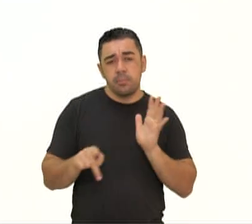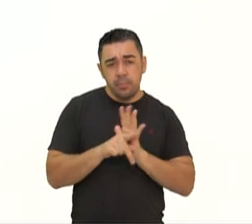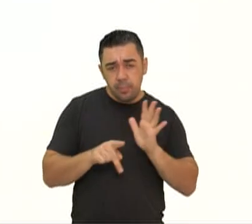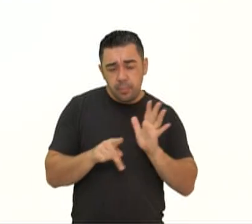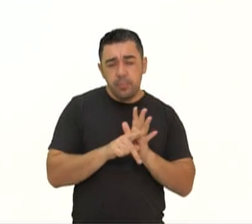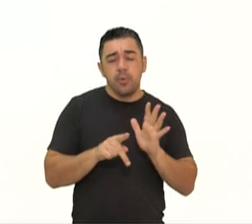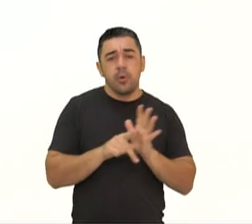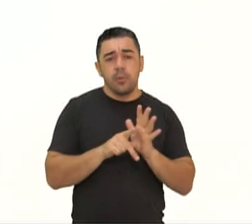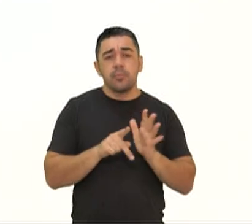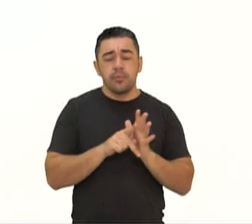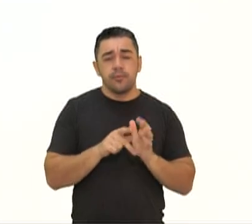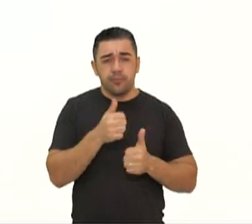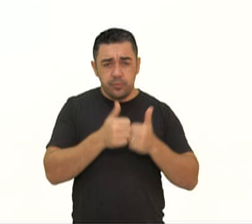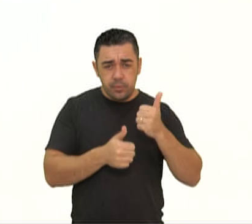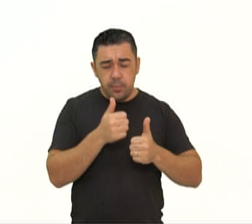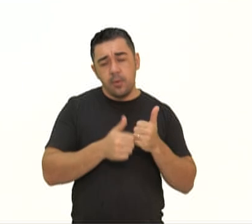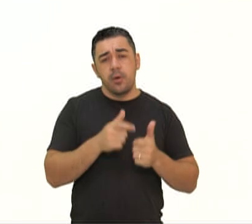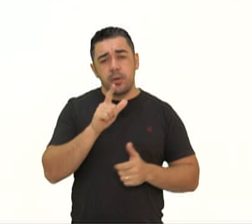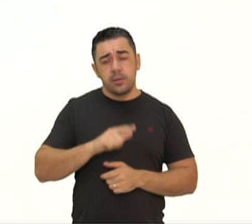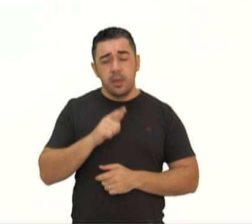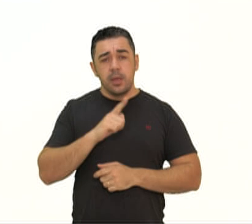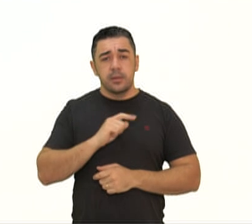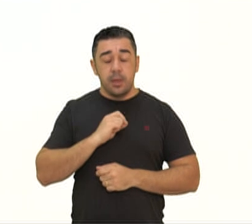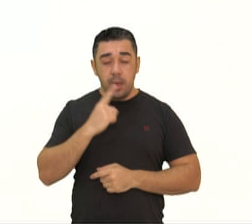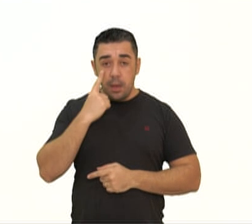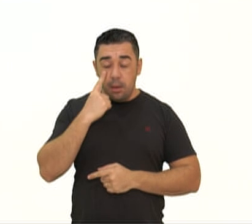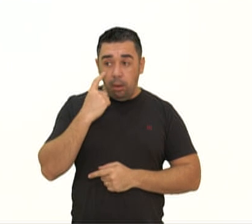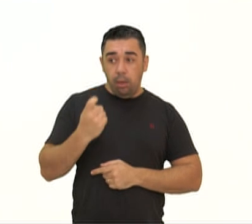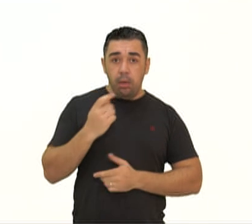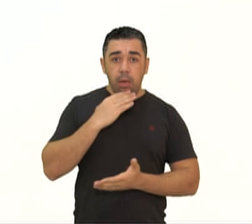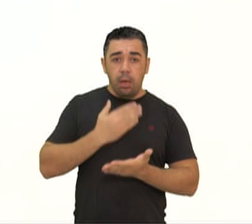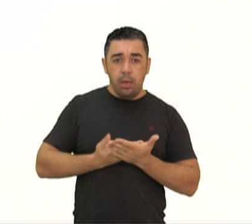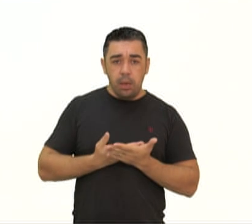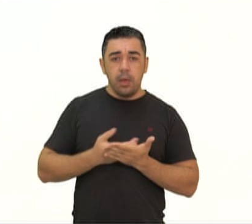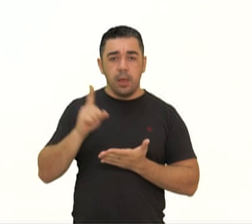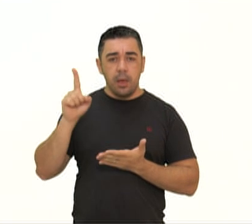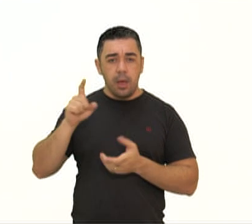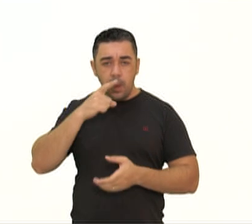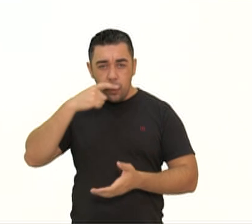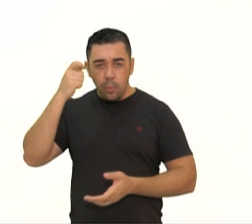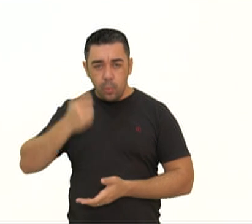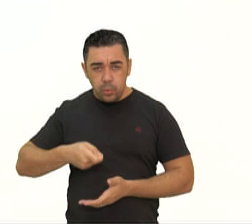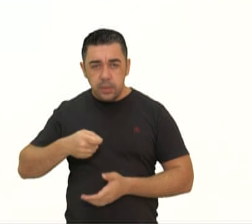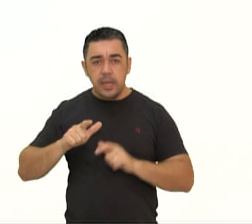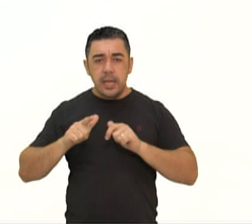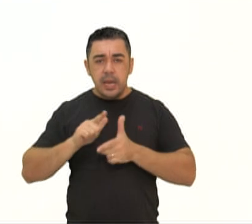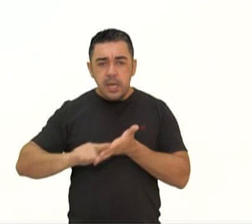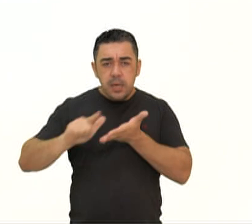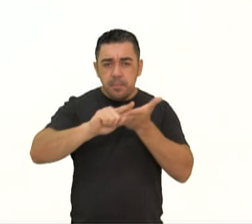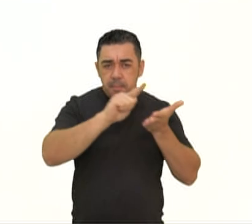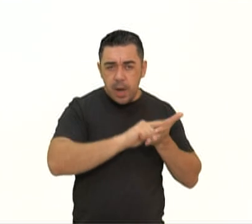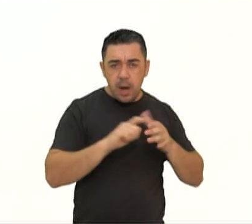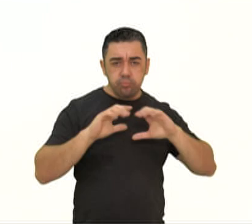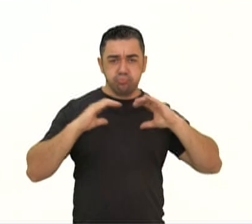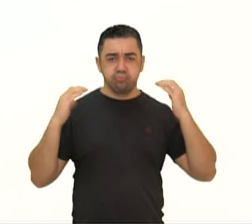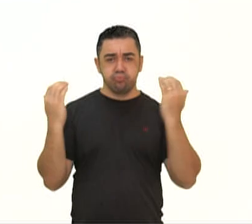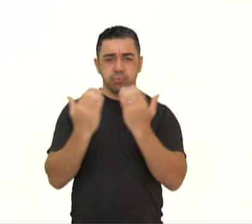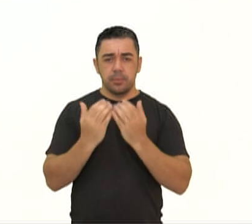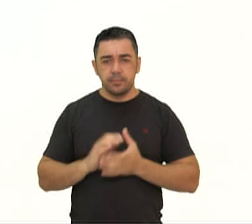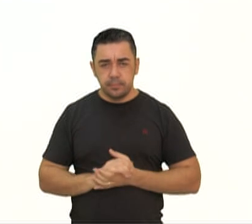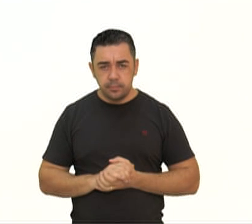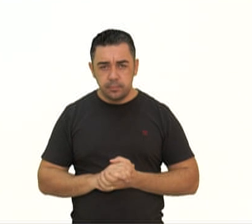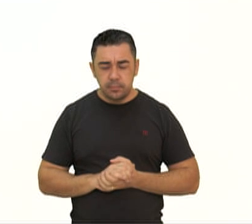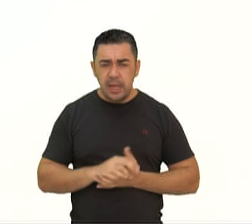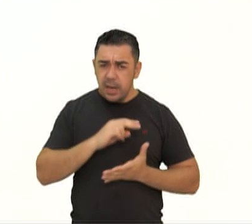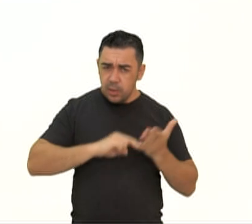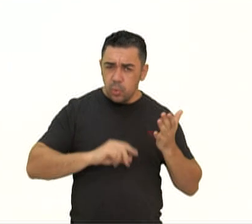senegaleses impressionam na Rússia ao limpar estádio após os jogos. A partir da leitura do título, responda: